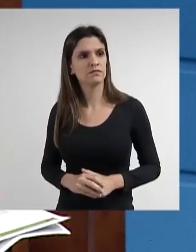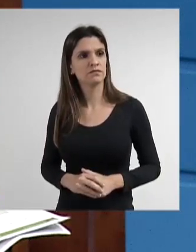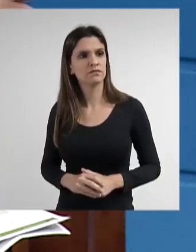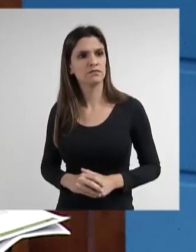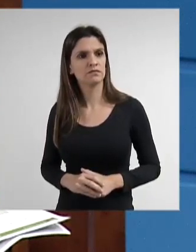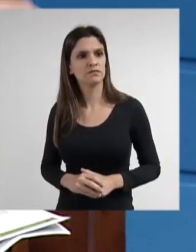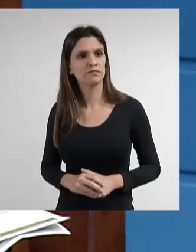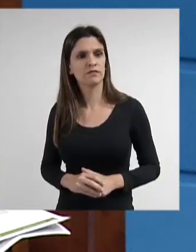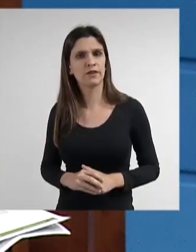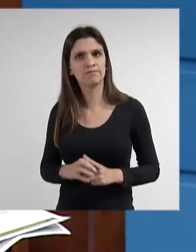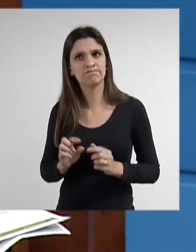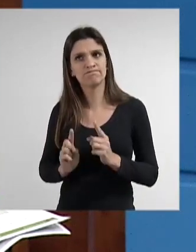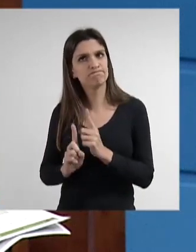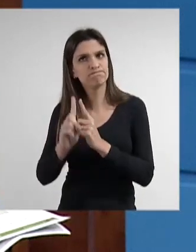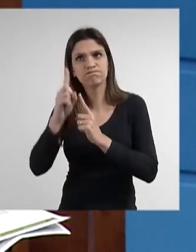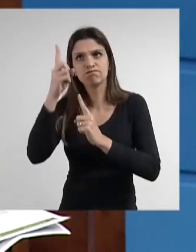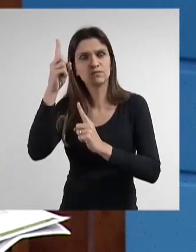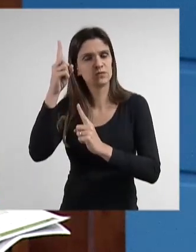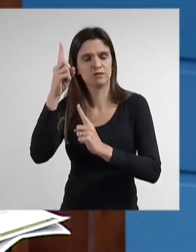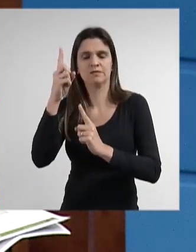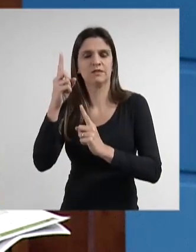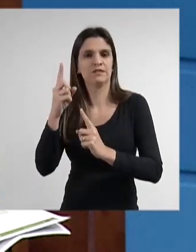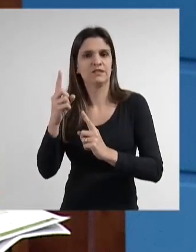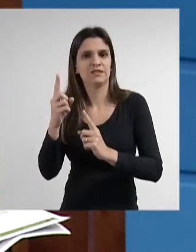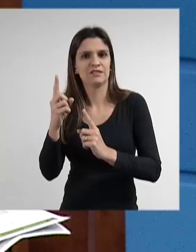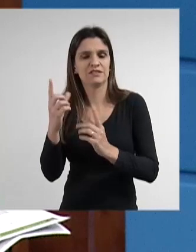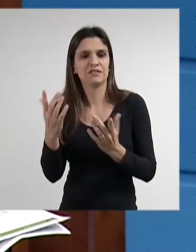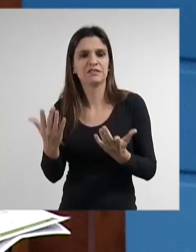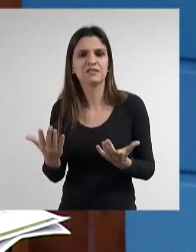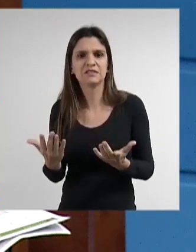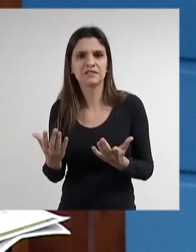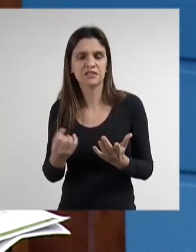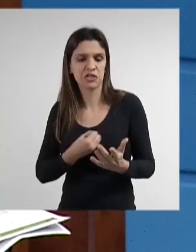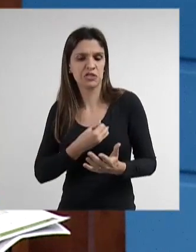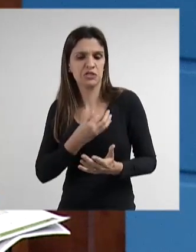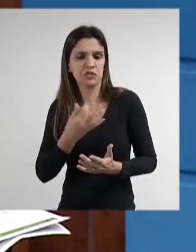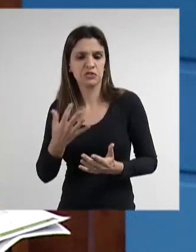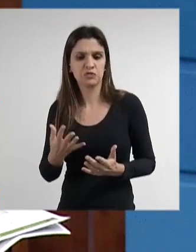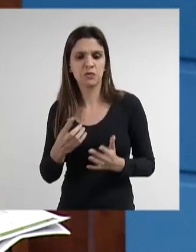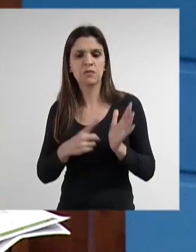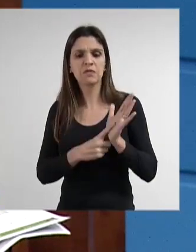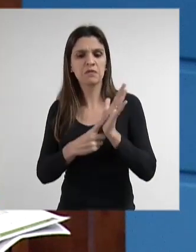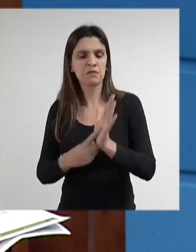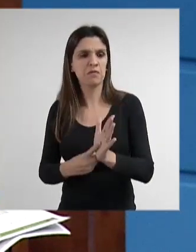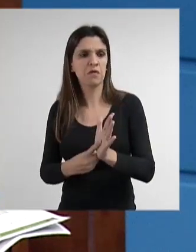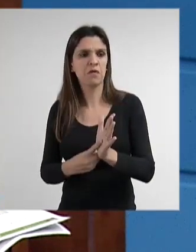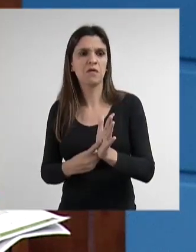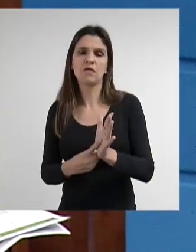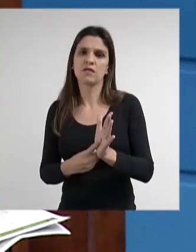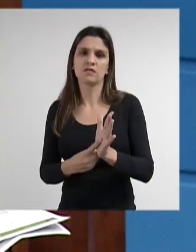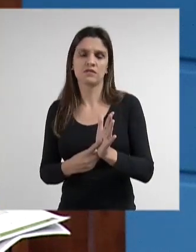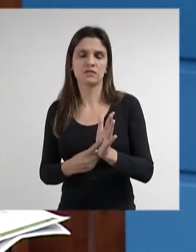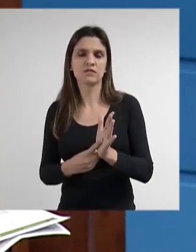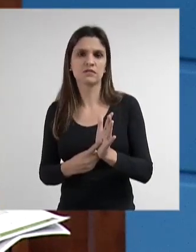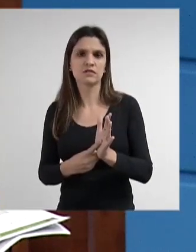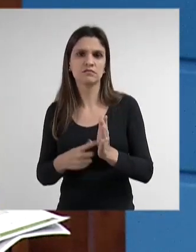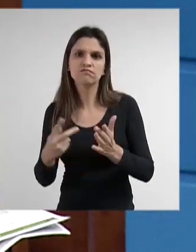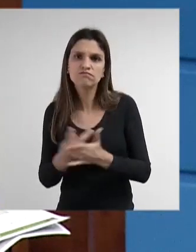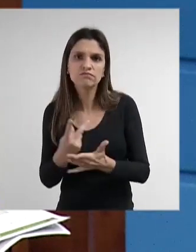nesse número tão elevado de irregularidades. Eu acredito que nós precisamos de